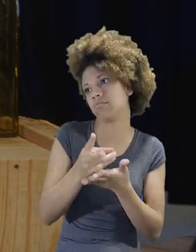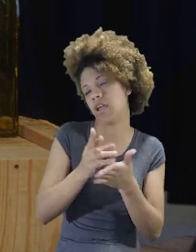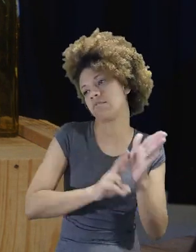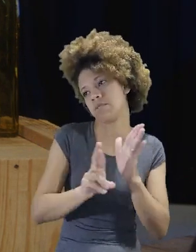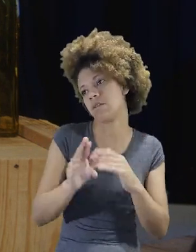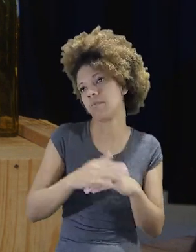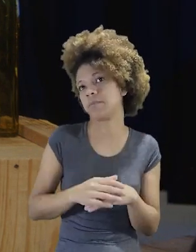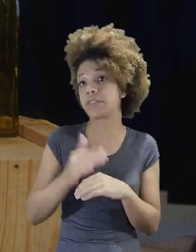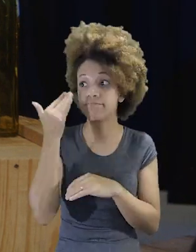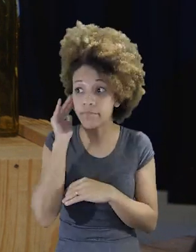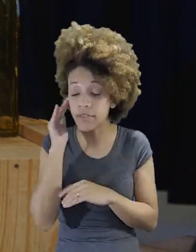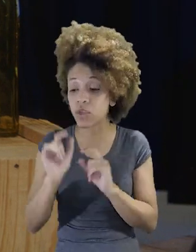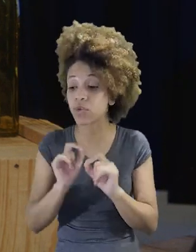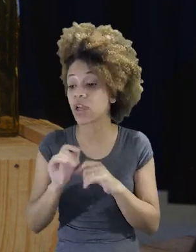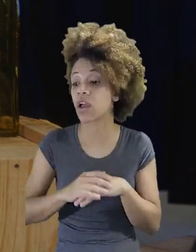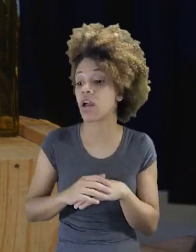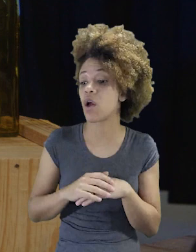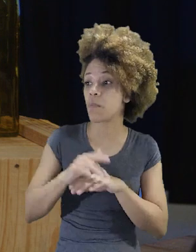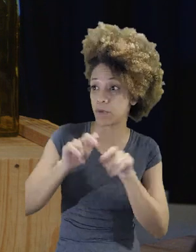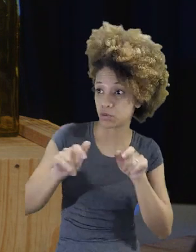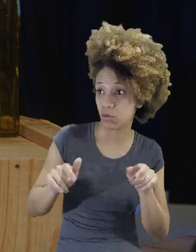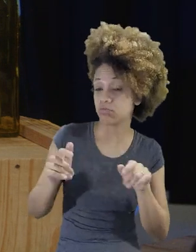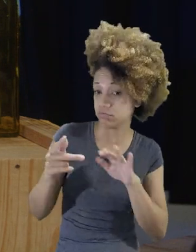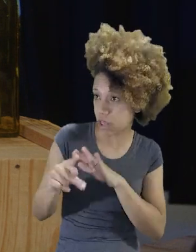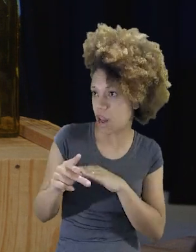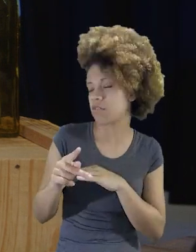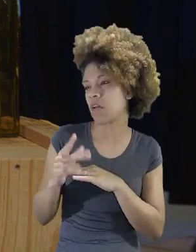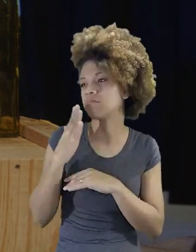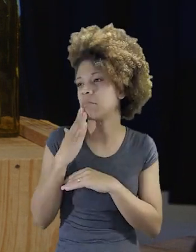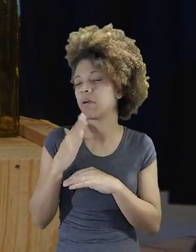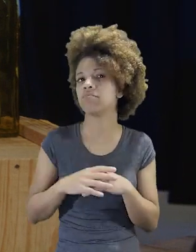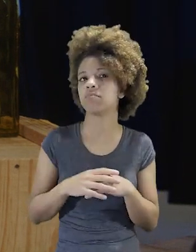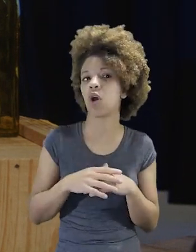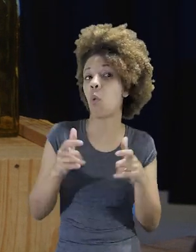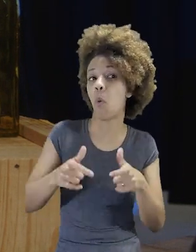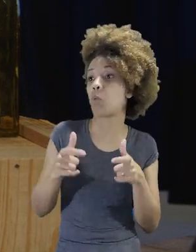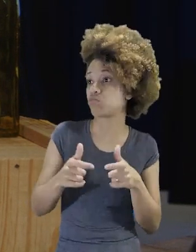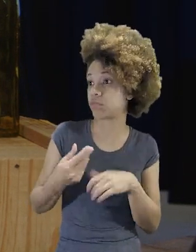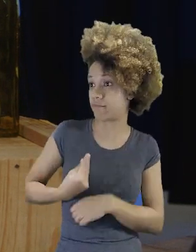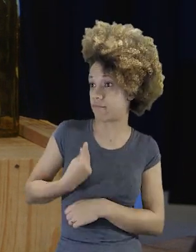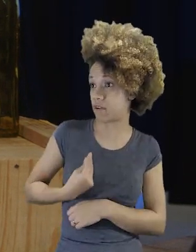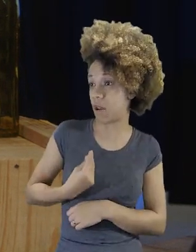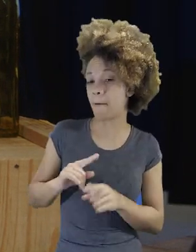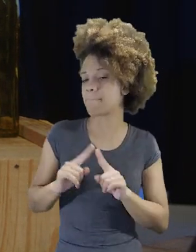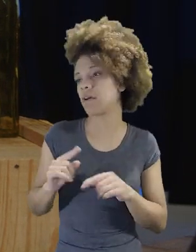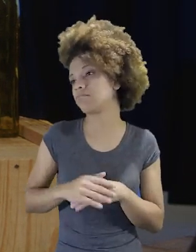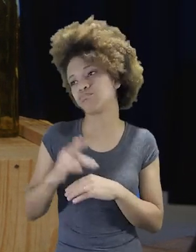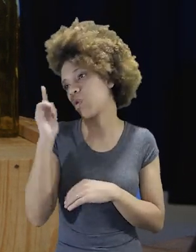né tá ligado o público da onde ele morava às vezes não vai conseguir no ingresso sei lá